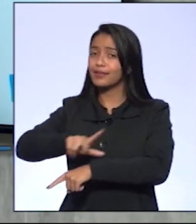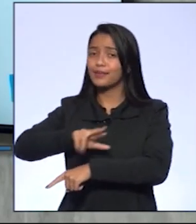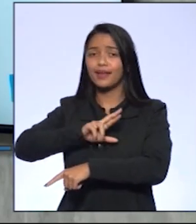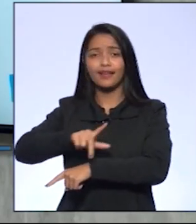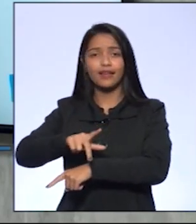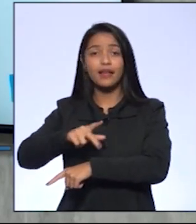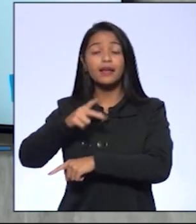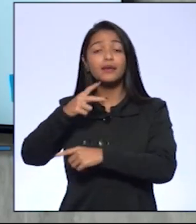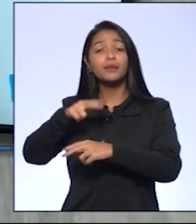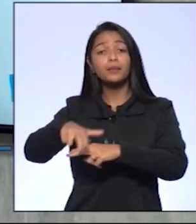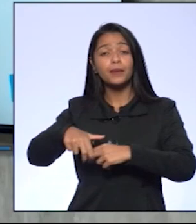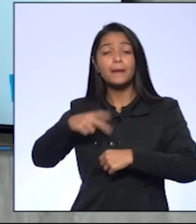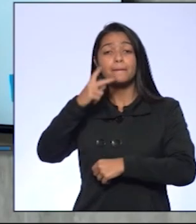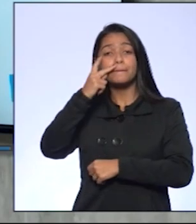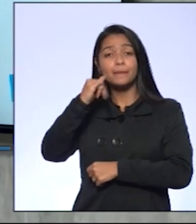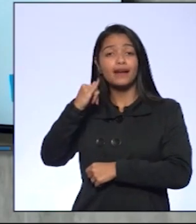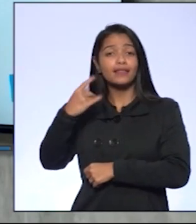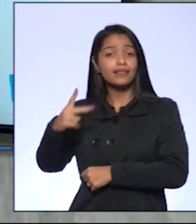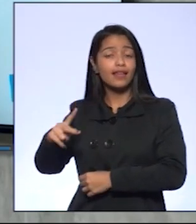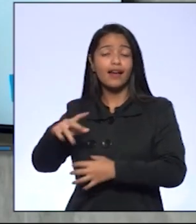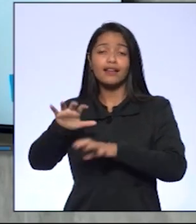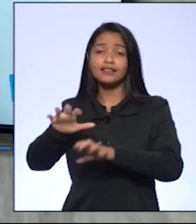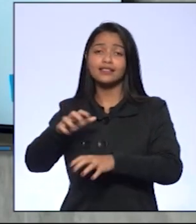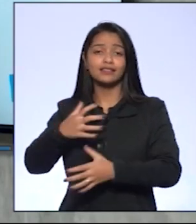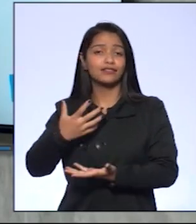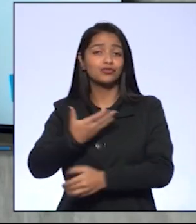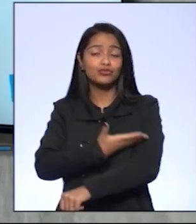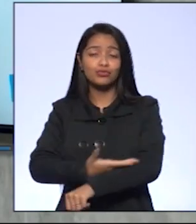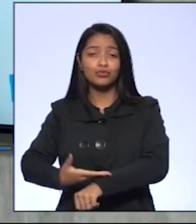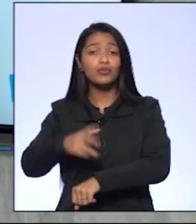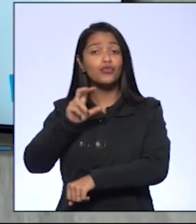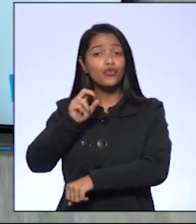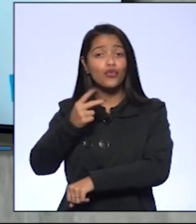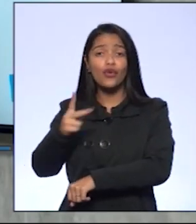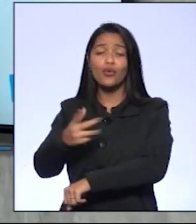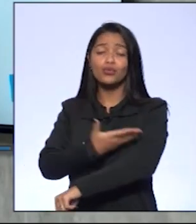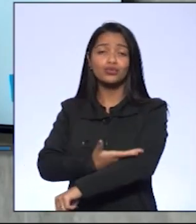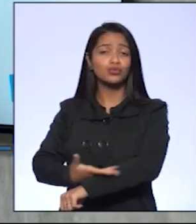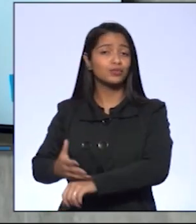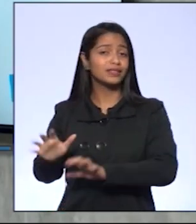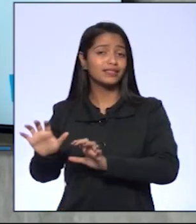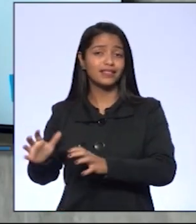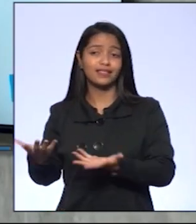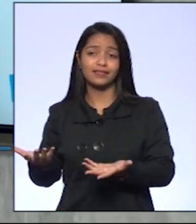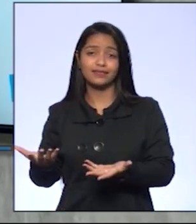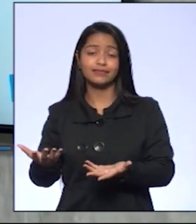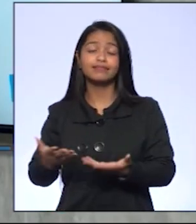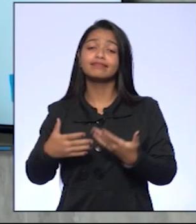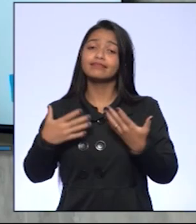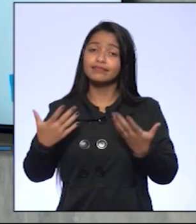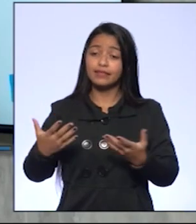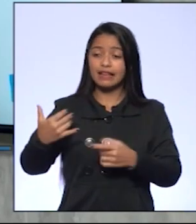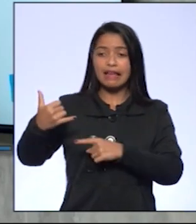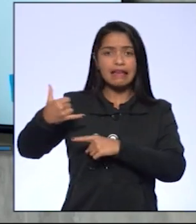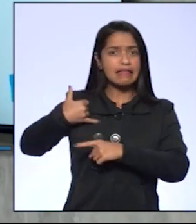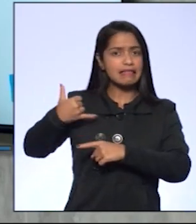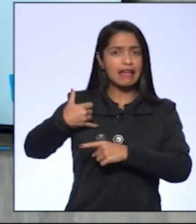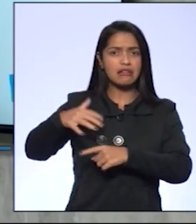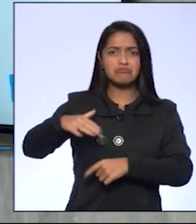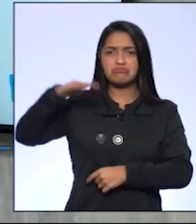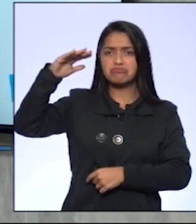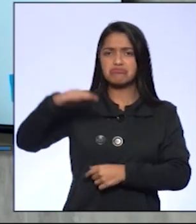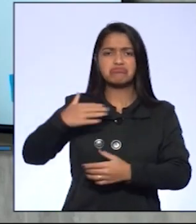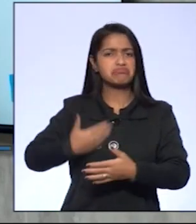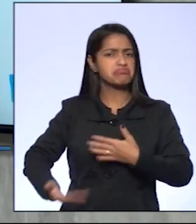pai dele fala assim, o vô fala assim. Então, o dialeto, ele transcende a condição de idade. Agora,